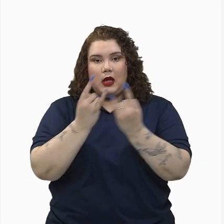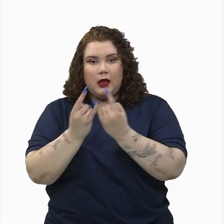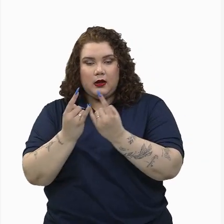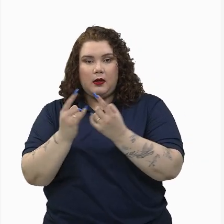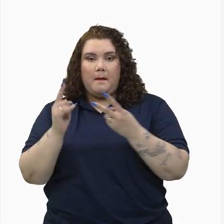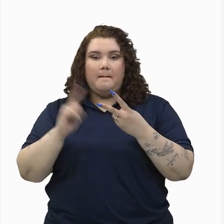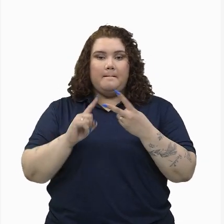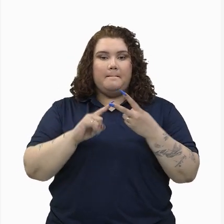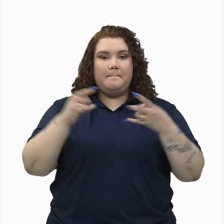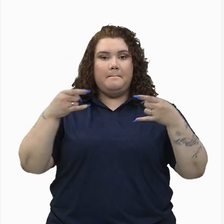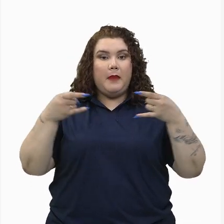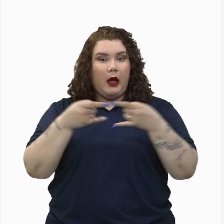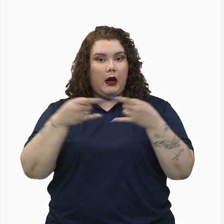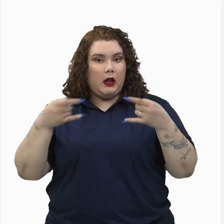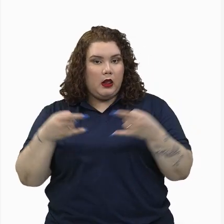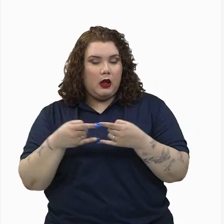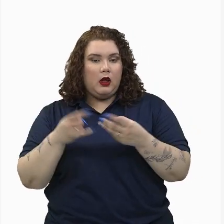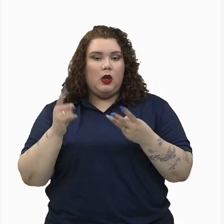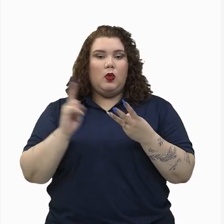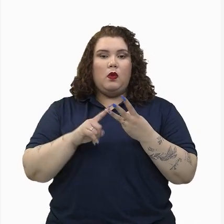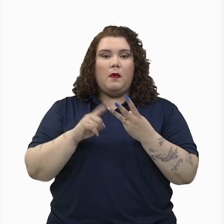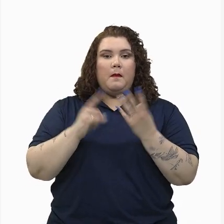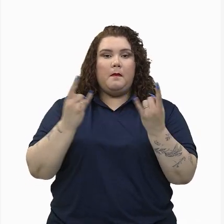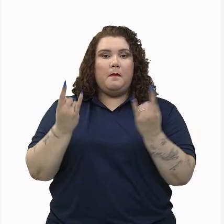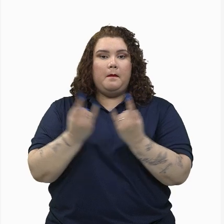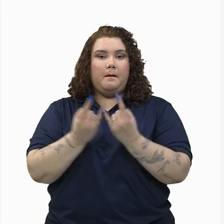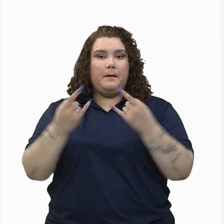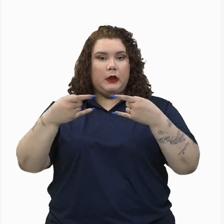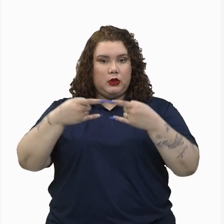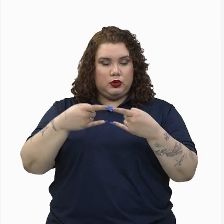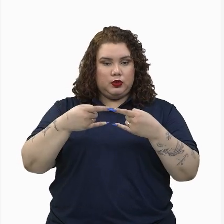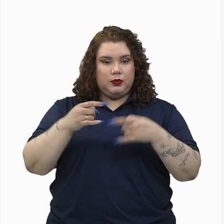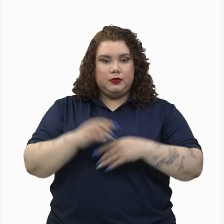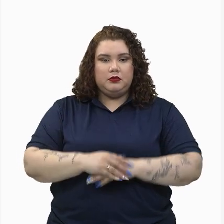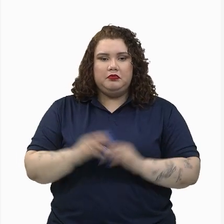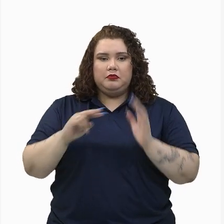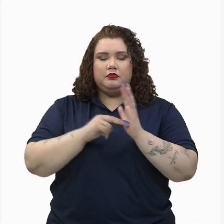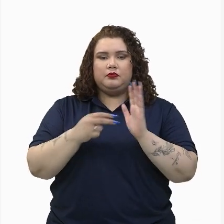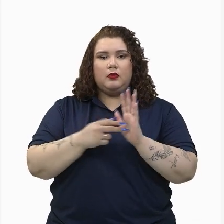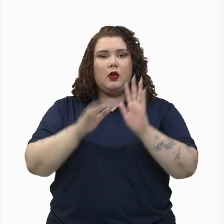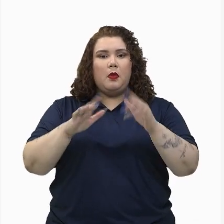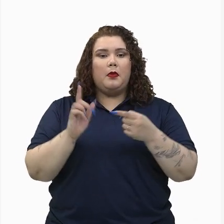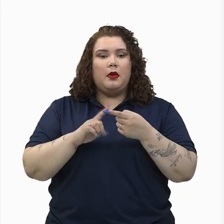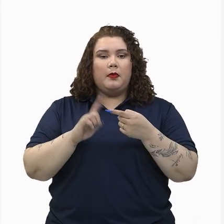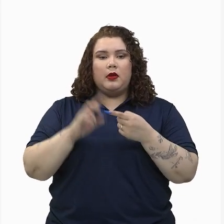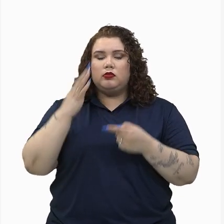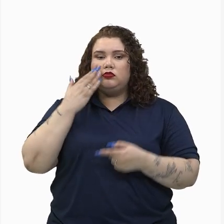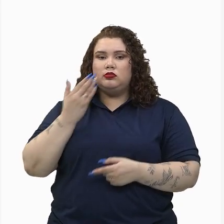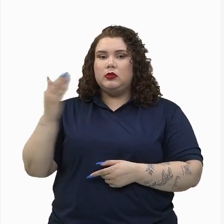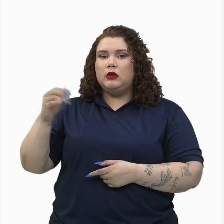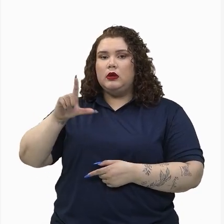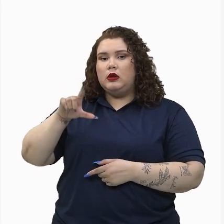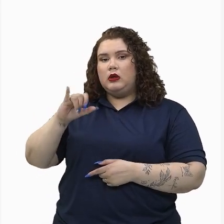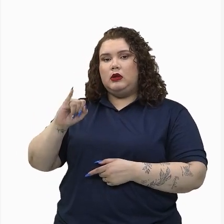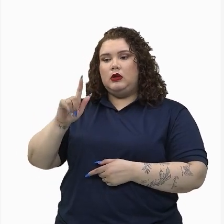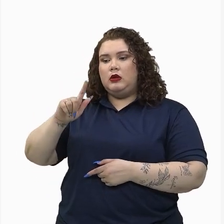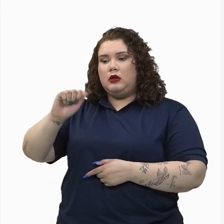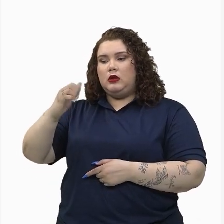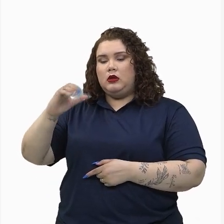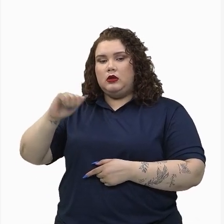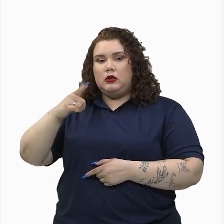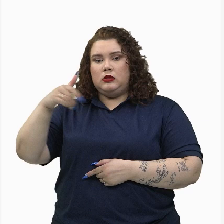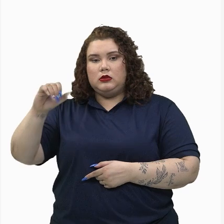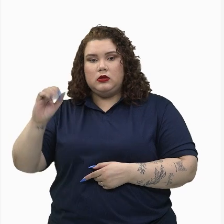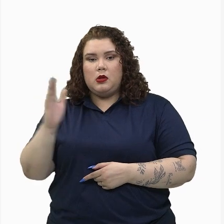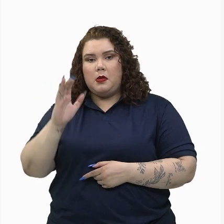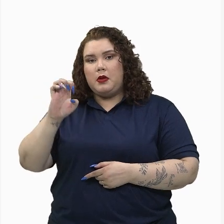aí de ligação em série. O que significa isso? Ligação em série significa que quando os dispositivos